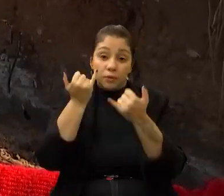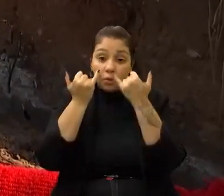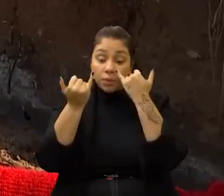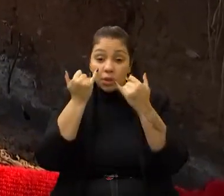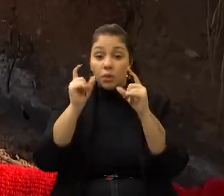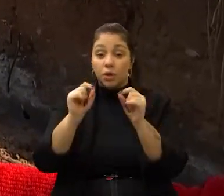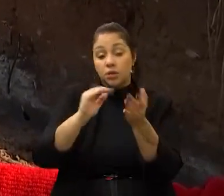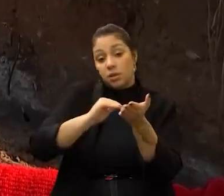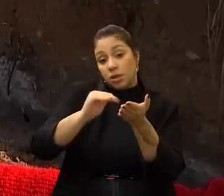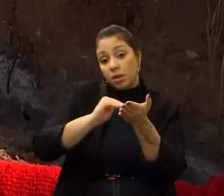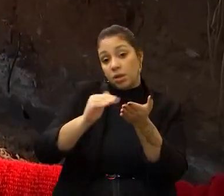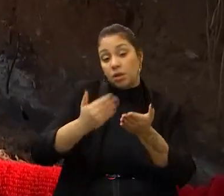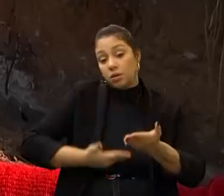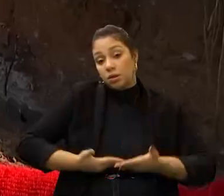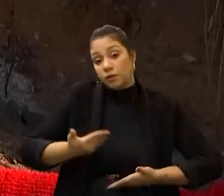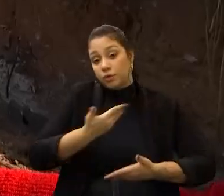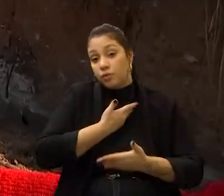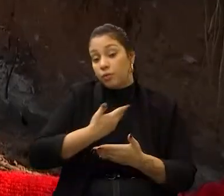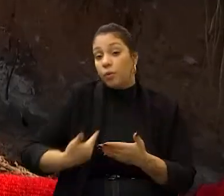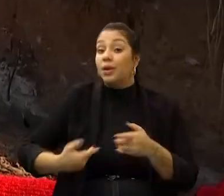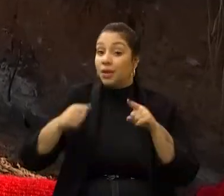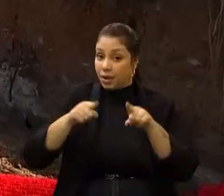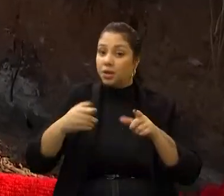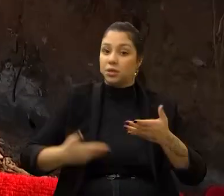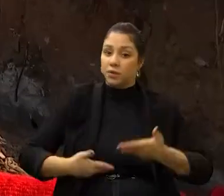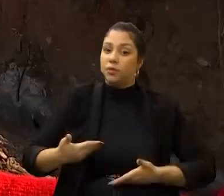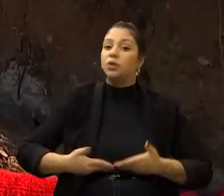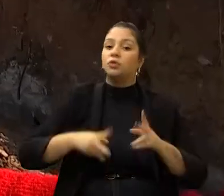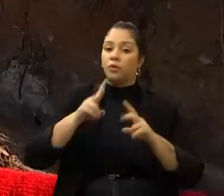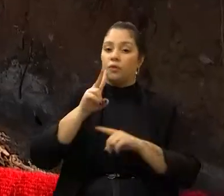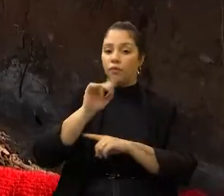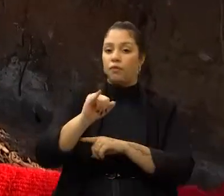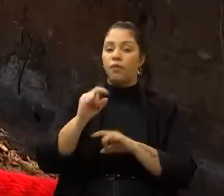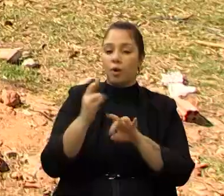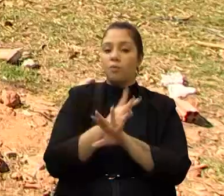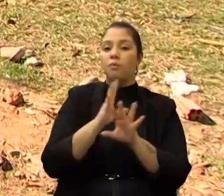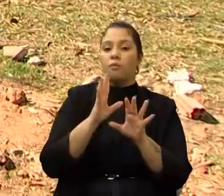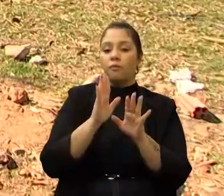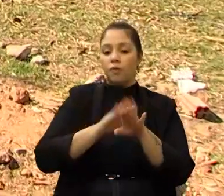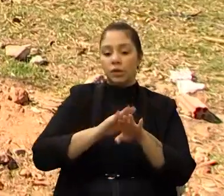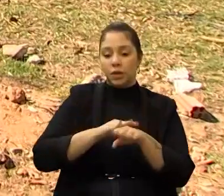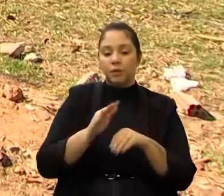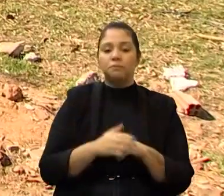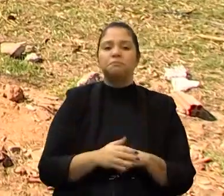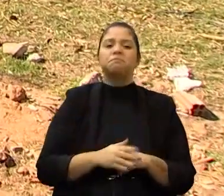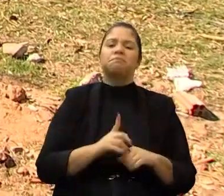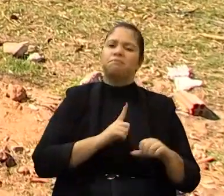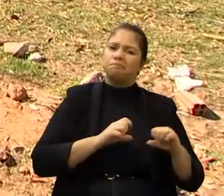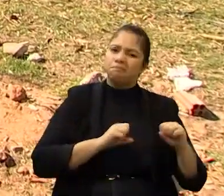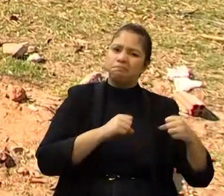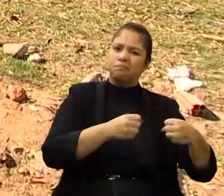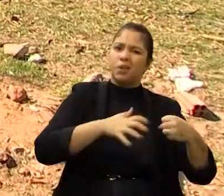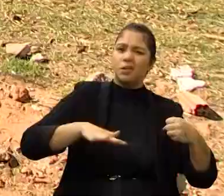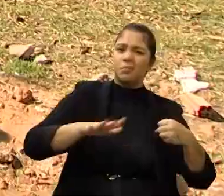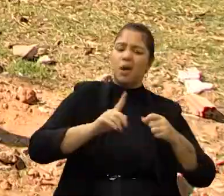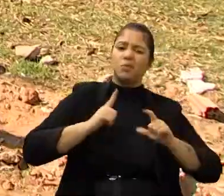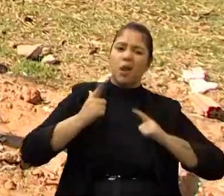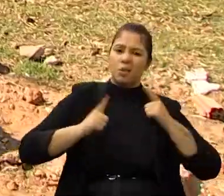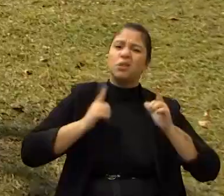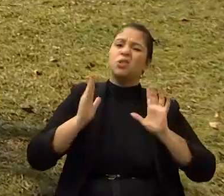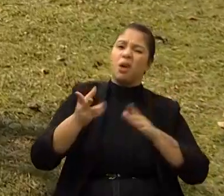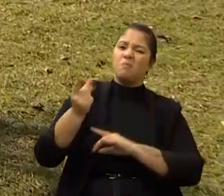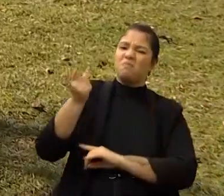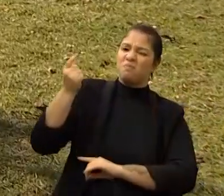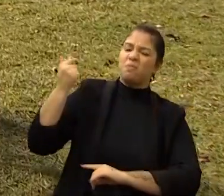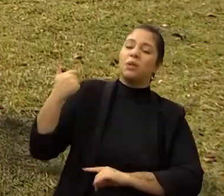a informação do secretário de serviços públicos que esse serviço serão feitos a luta pelo espaço de lazer é antiga